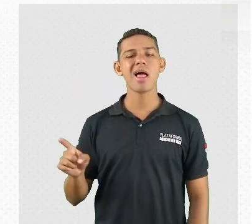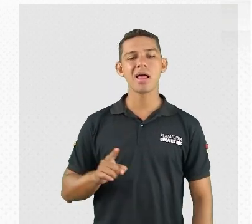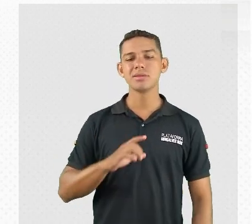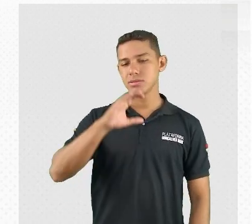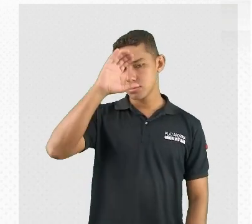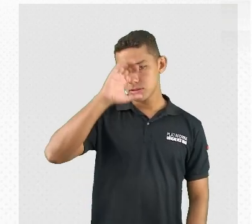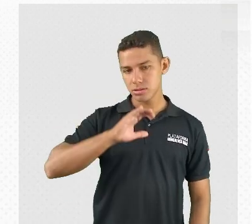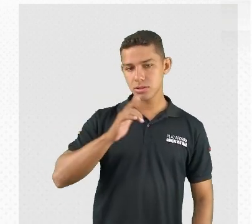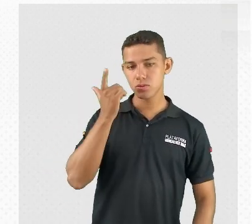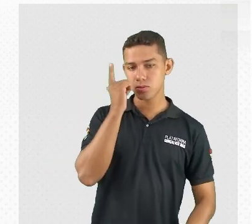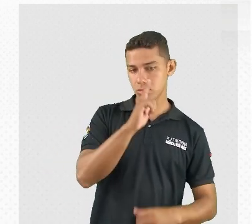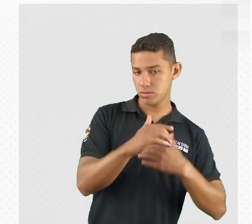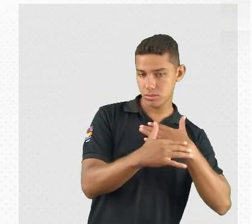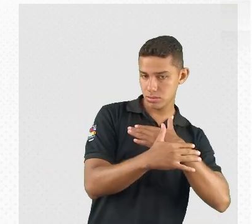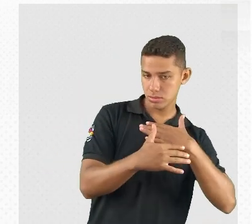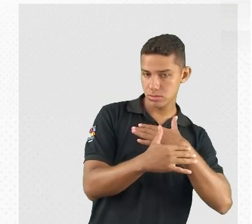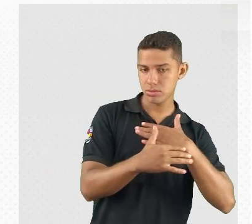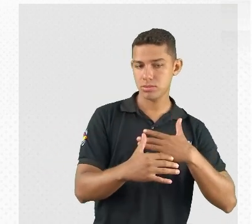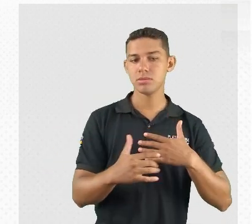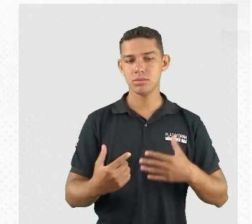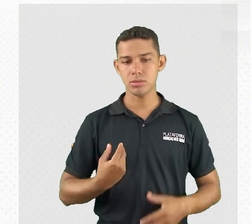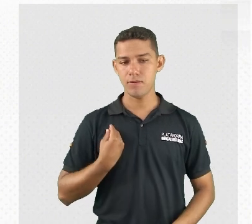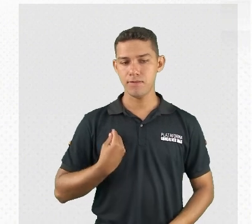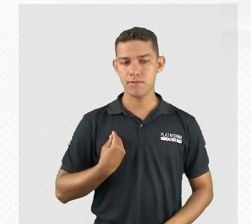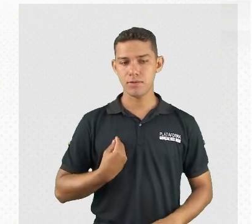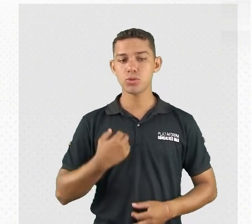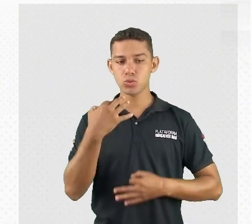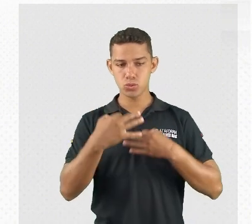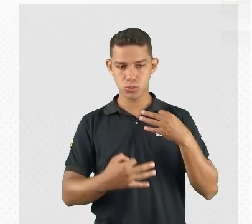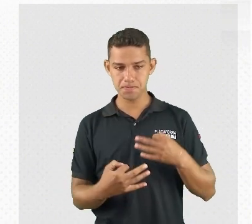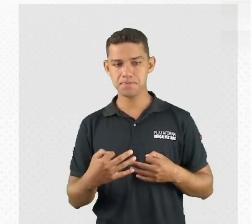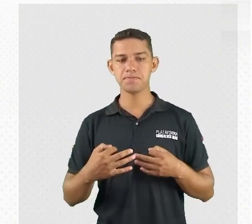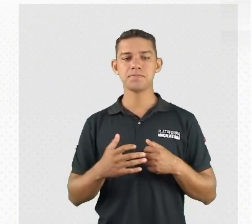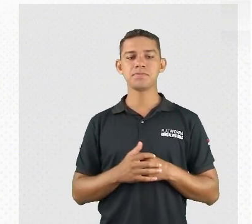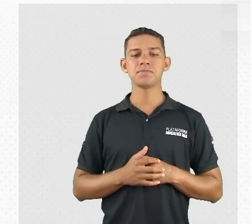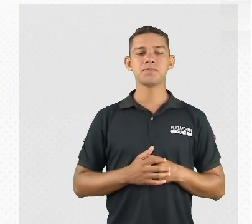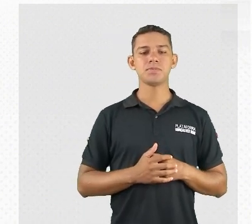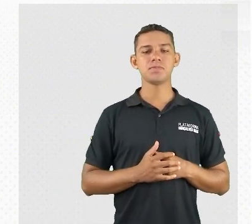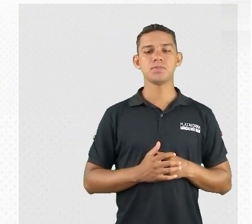pelo Estado, pela cidade, uma vida justa, uma vida moral.